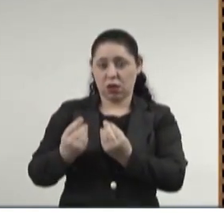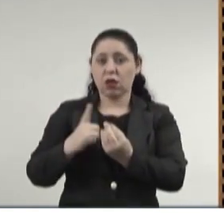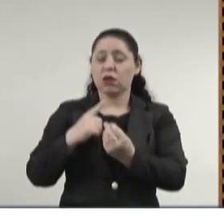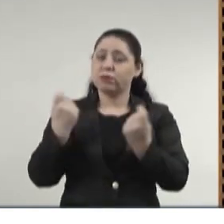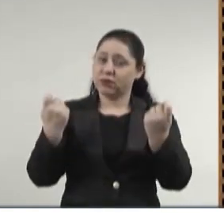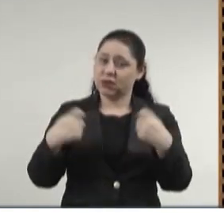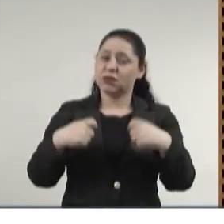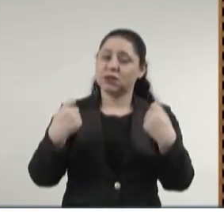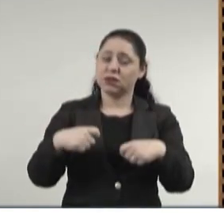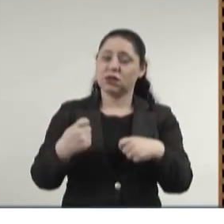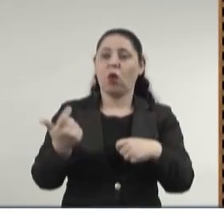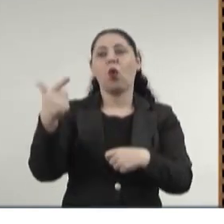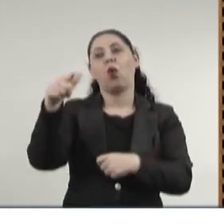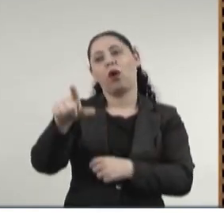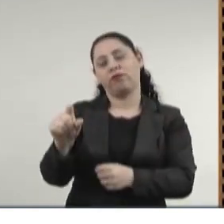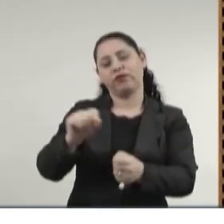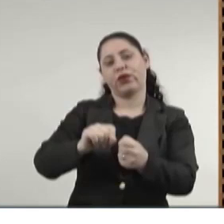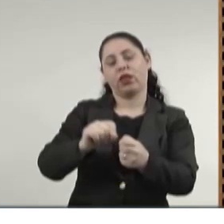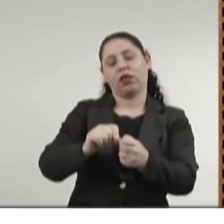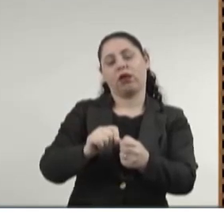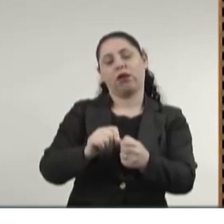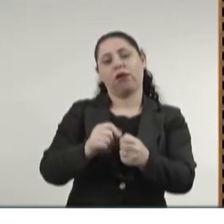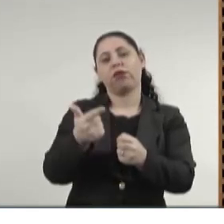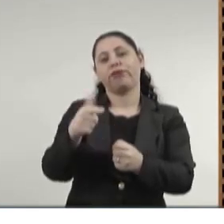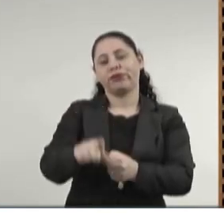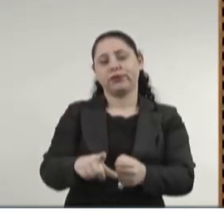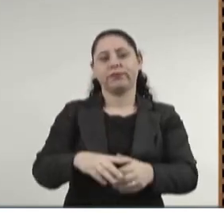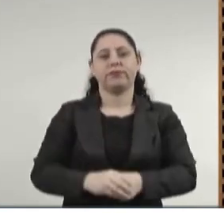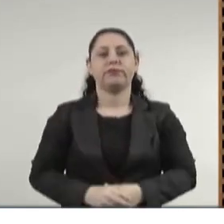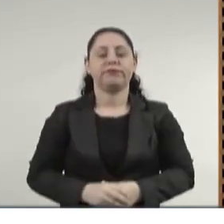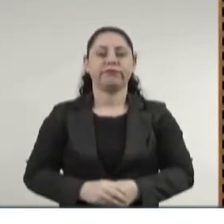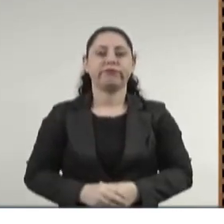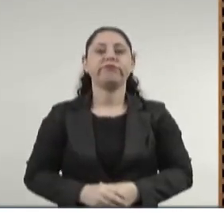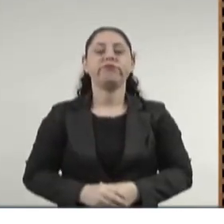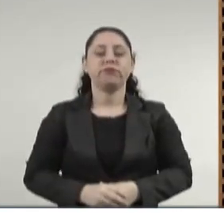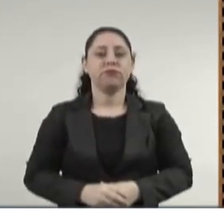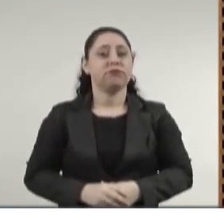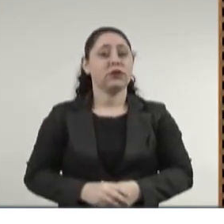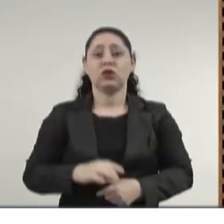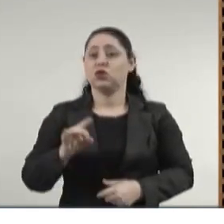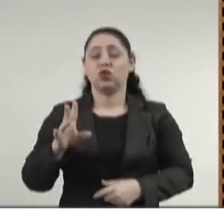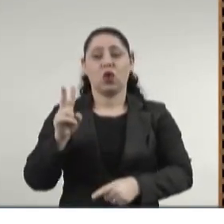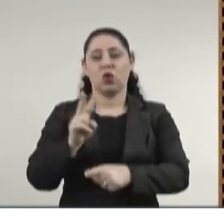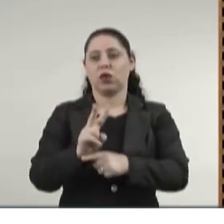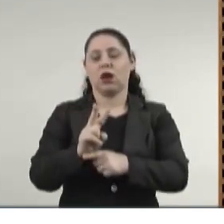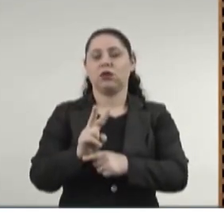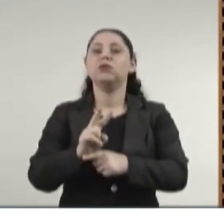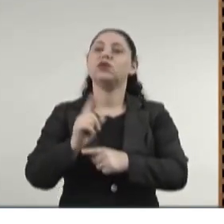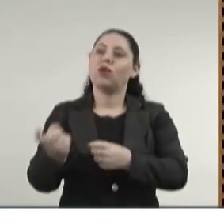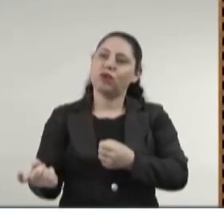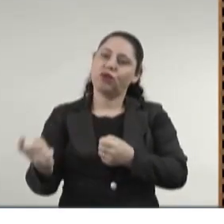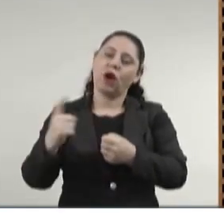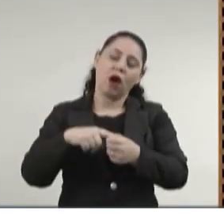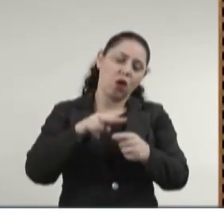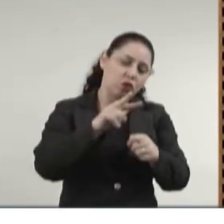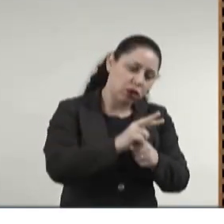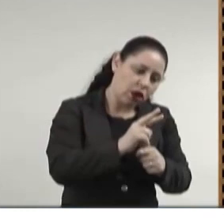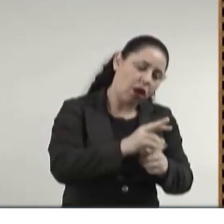têm que refazer. Eles precisam, não é só preservar, é recuperar,